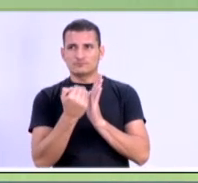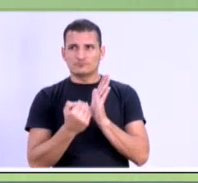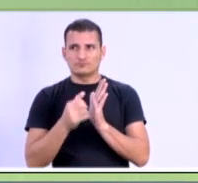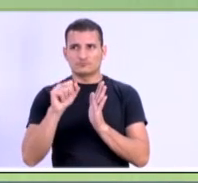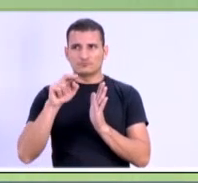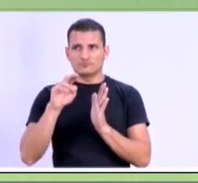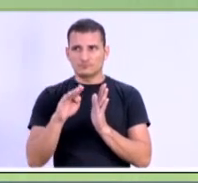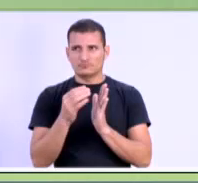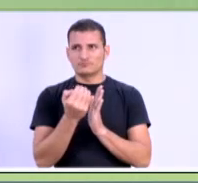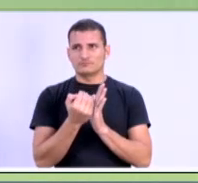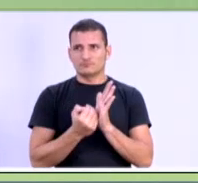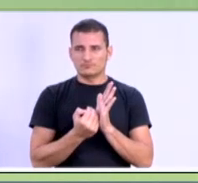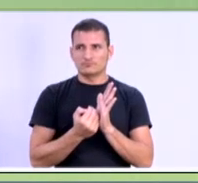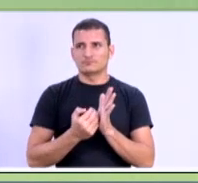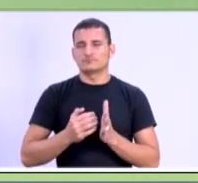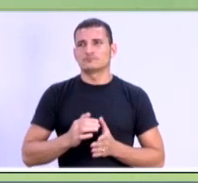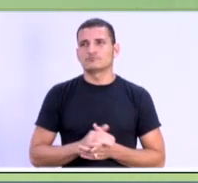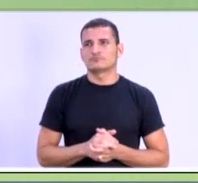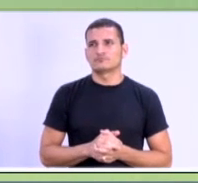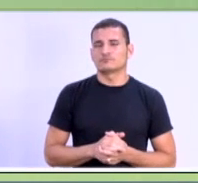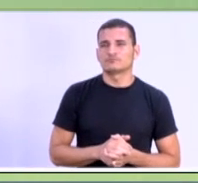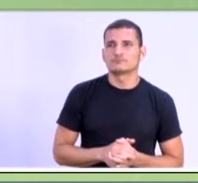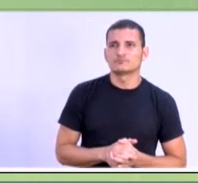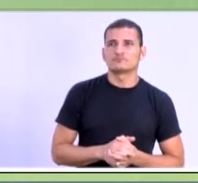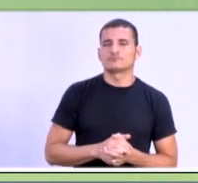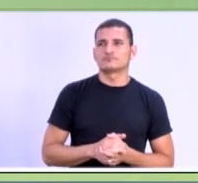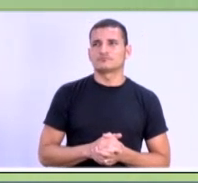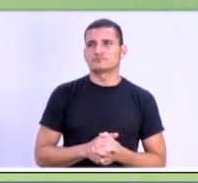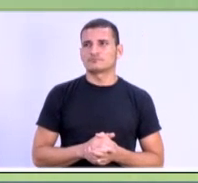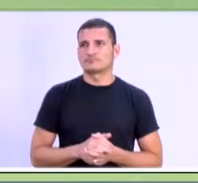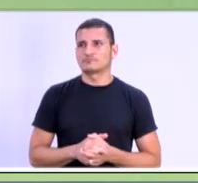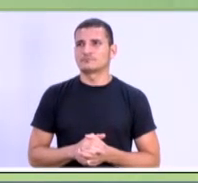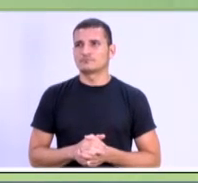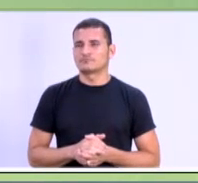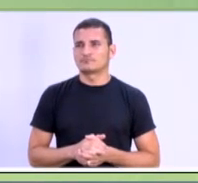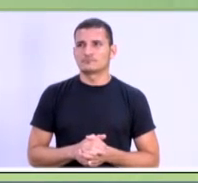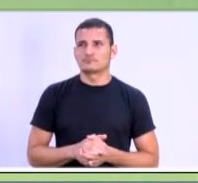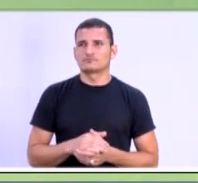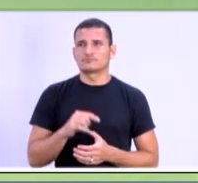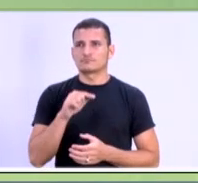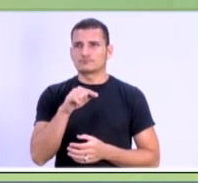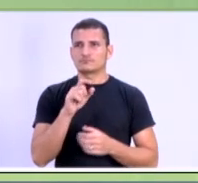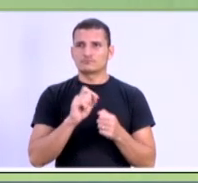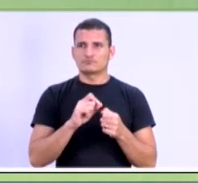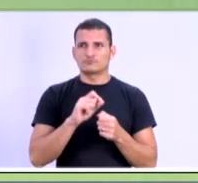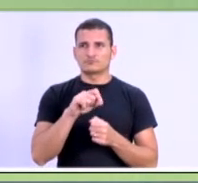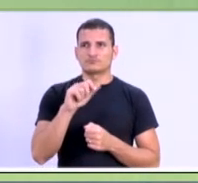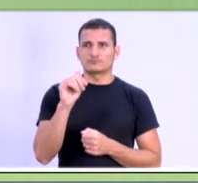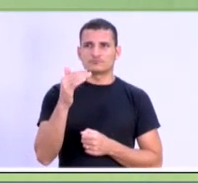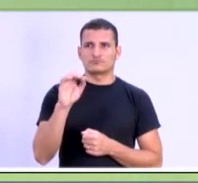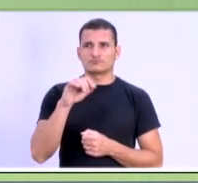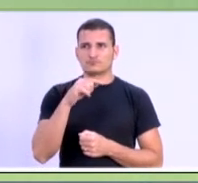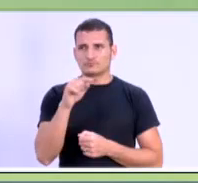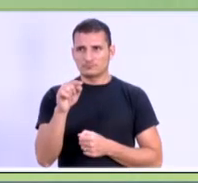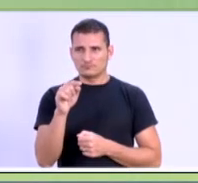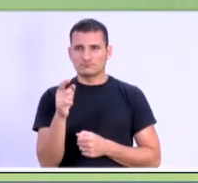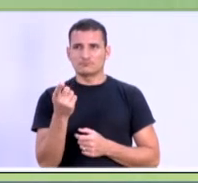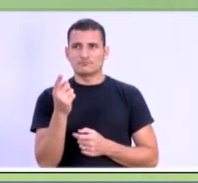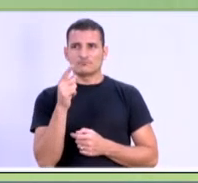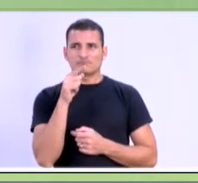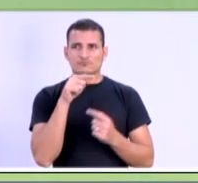existe conceito de subprograma na orientação a objeto, mas são como, né? Subprogramas que executam uma ação relacionada àquele